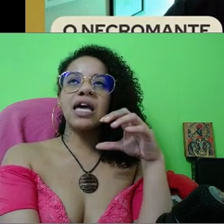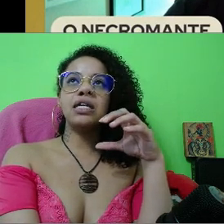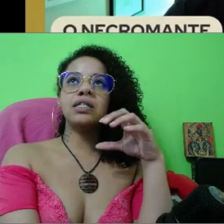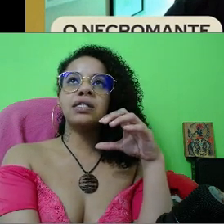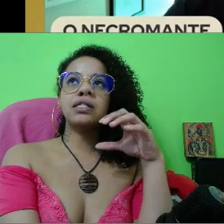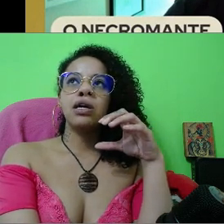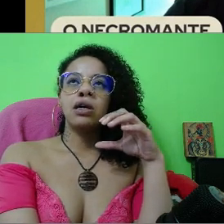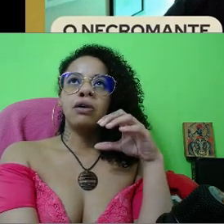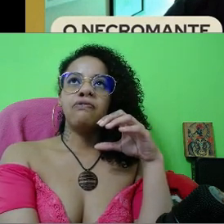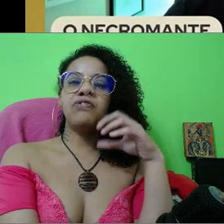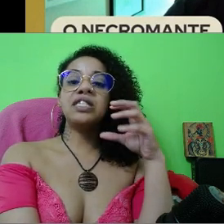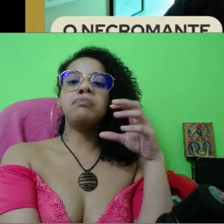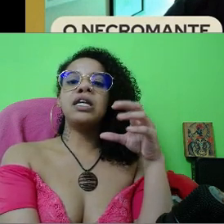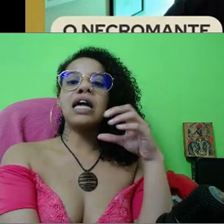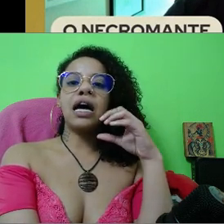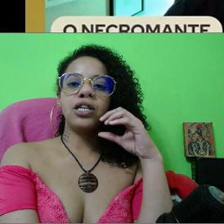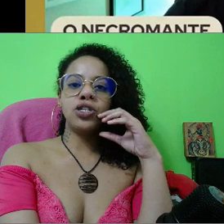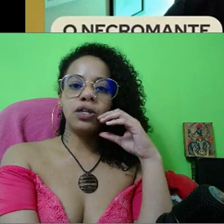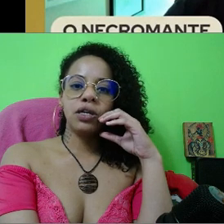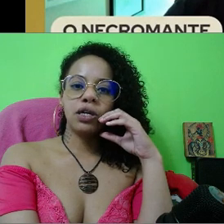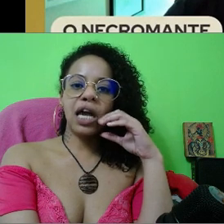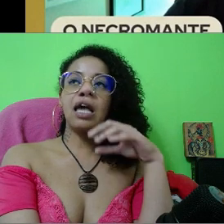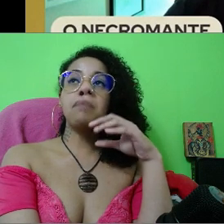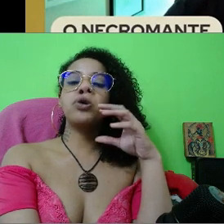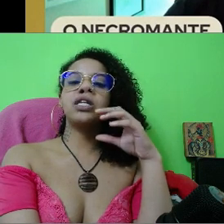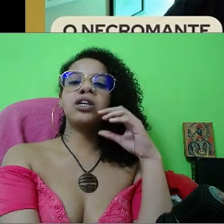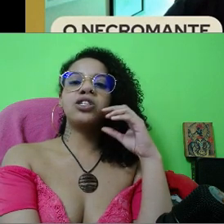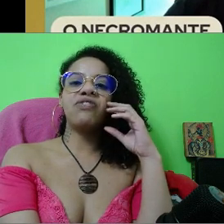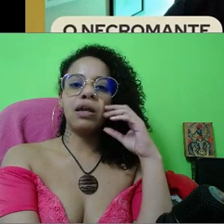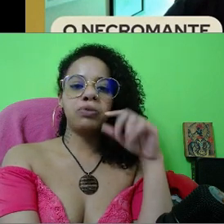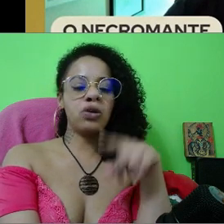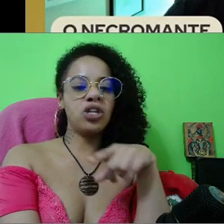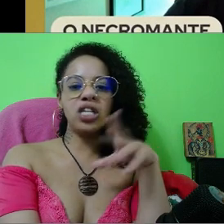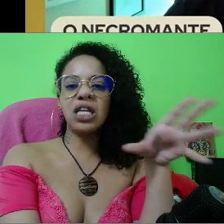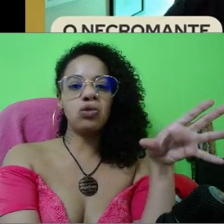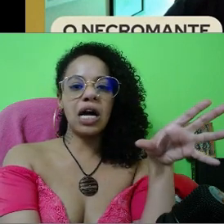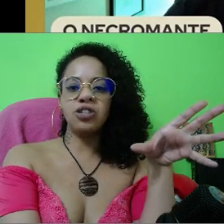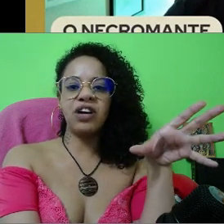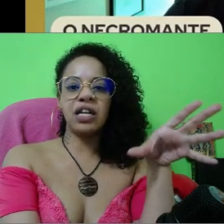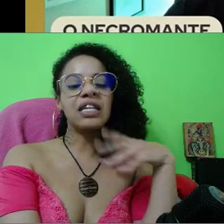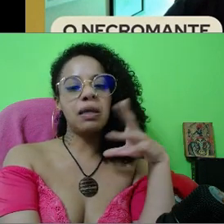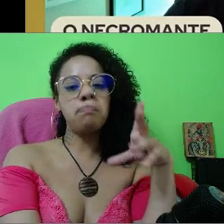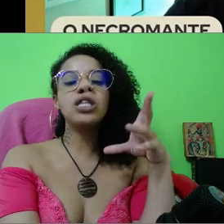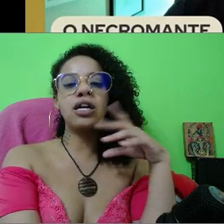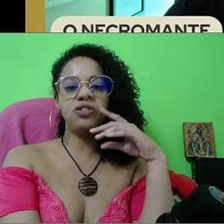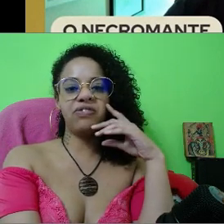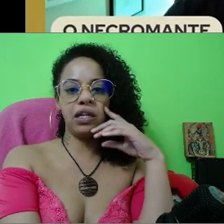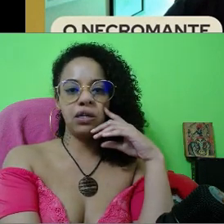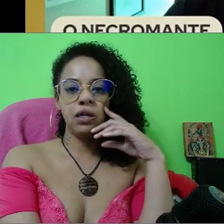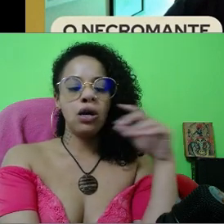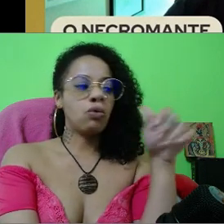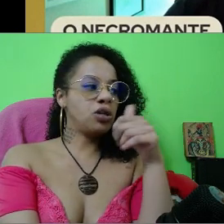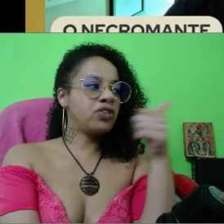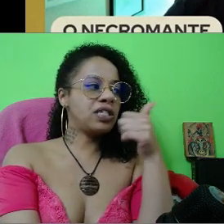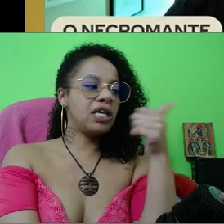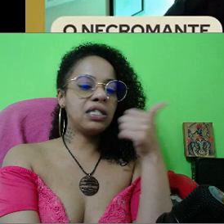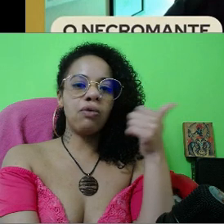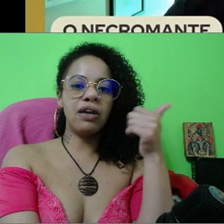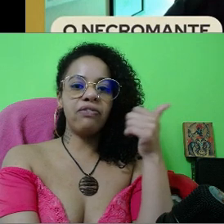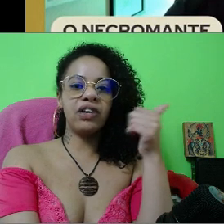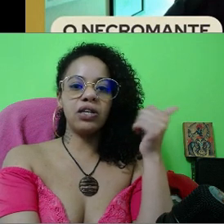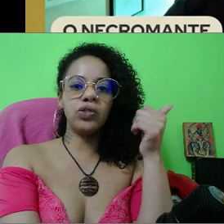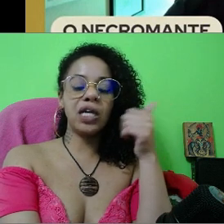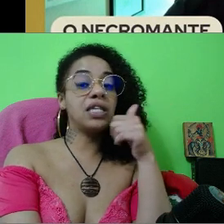mais visibilidade quem tem poder de fala porque não adianta ter lugar de fala tem que ter poder de fala quando